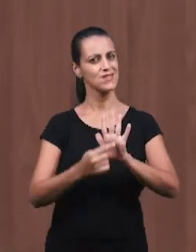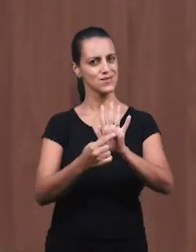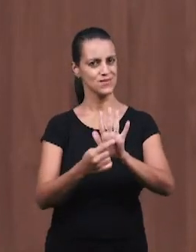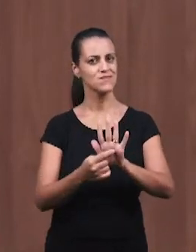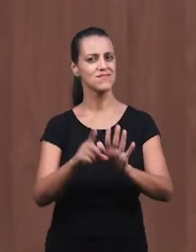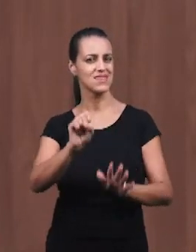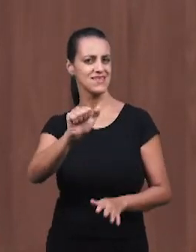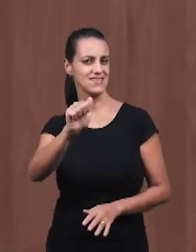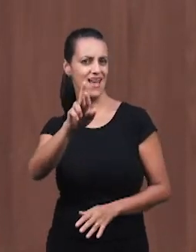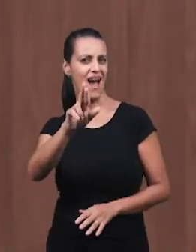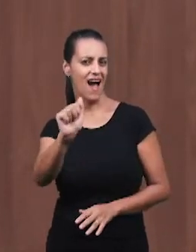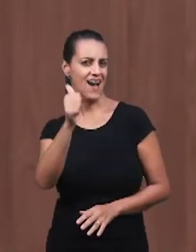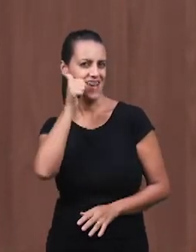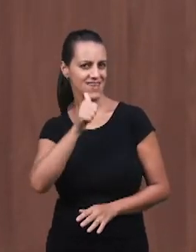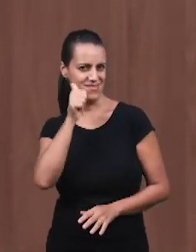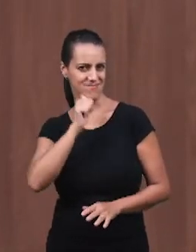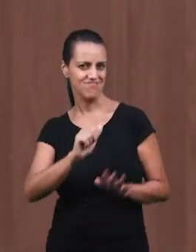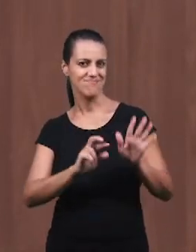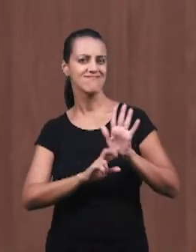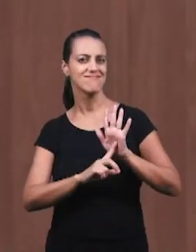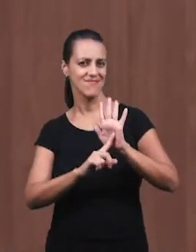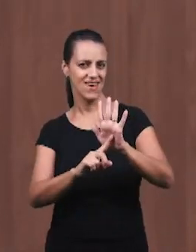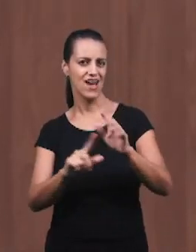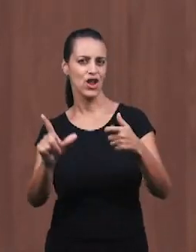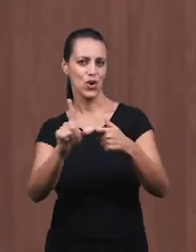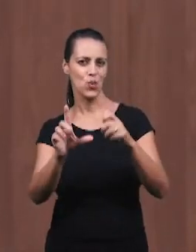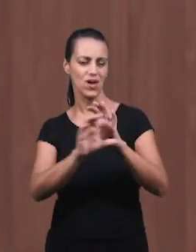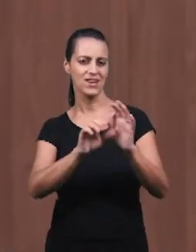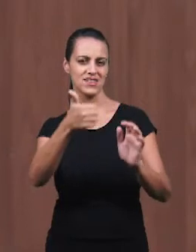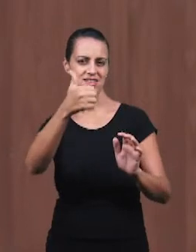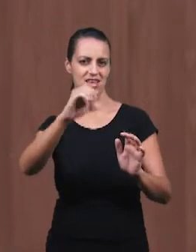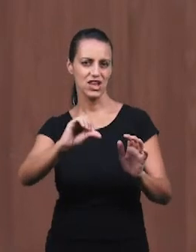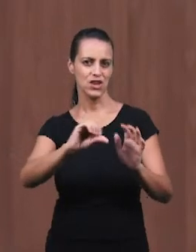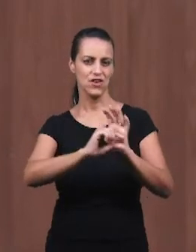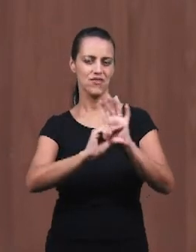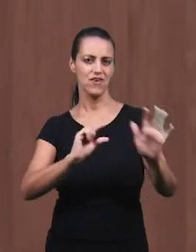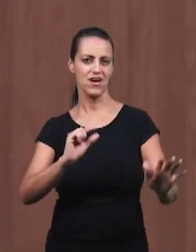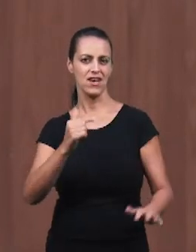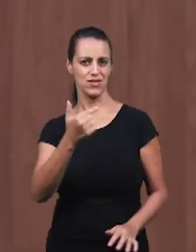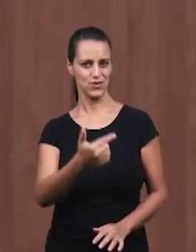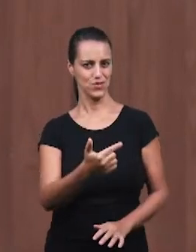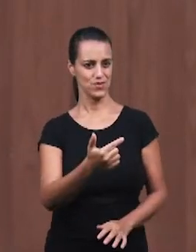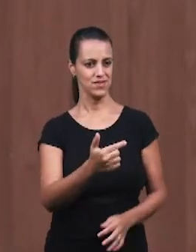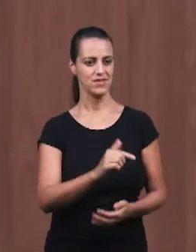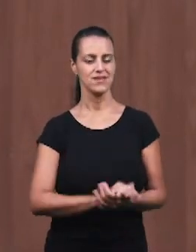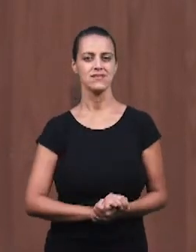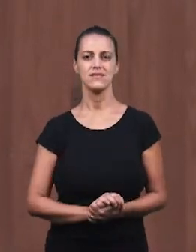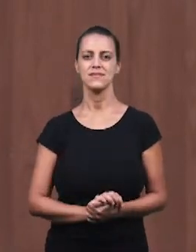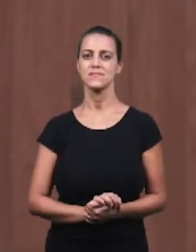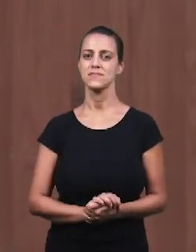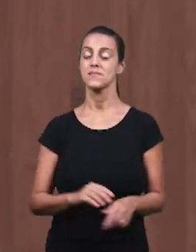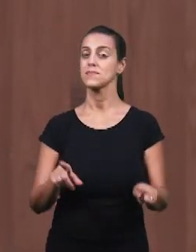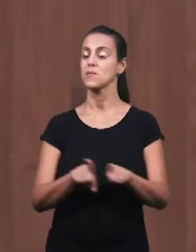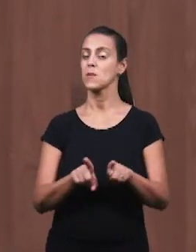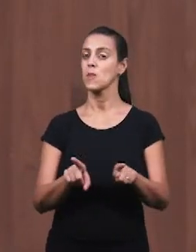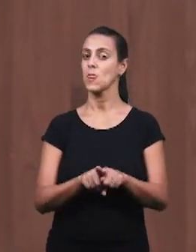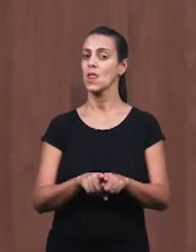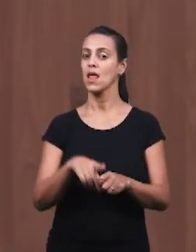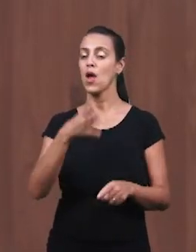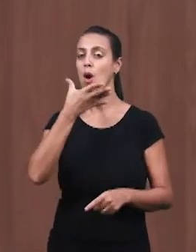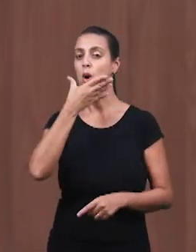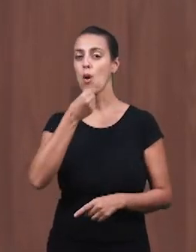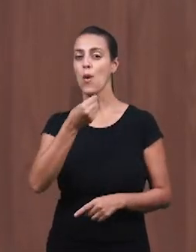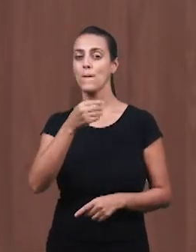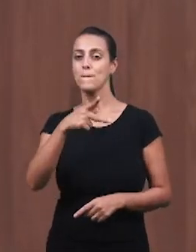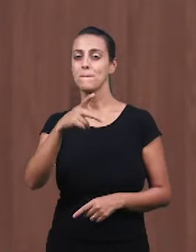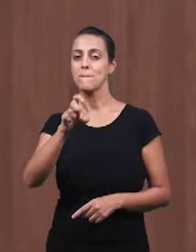texto bíblico pela Sara, ela leu ali, a citação de Lucas 19, verso 2. E por último, a colocação feita pelo